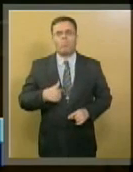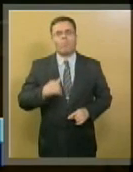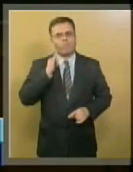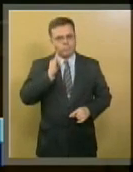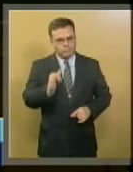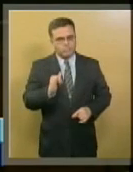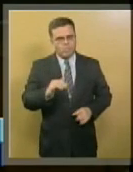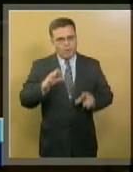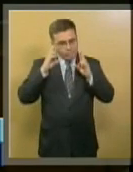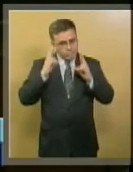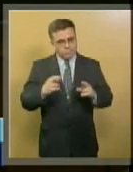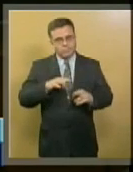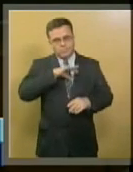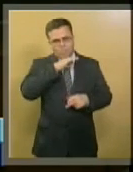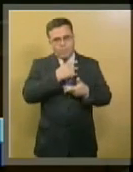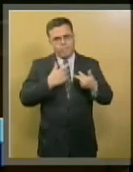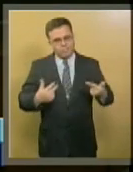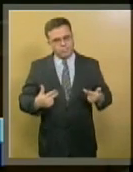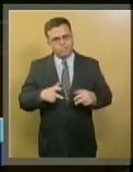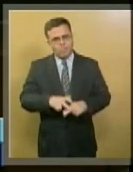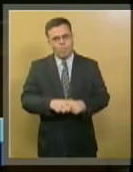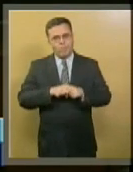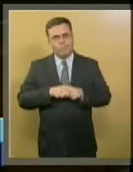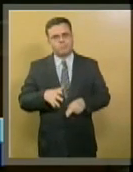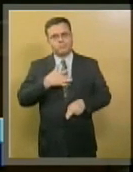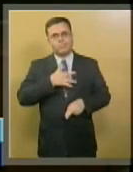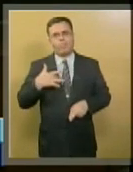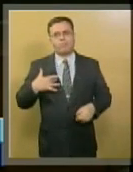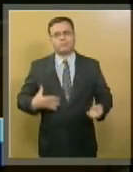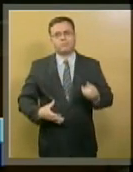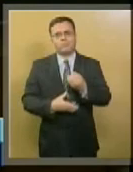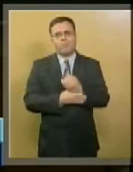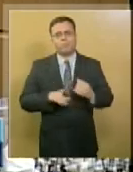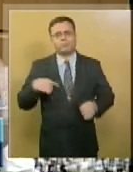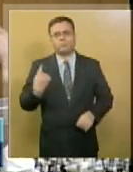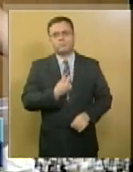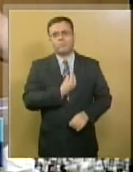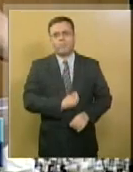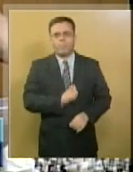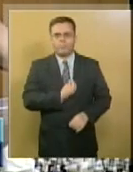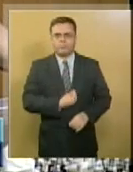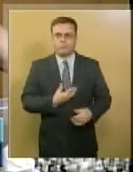dignos de respeito e, consequentemente, de saúde e segurança para nós.